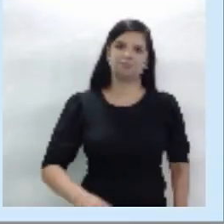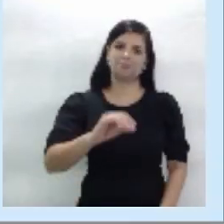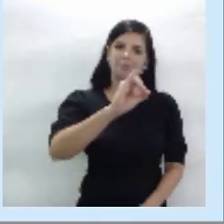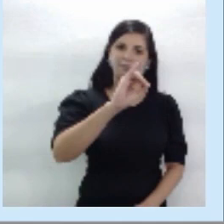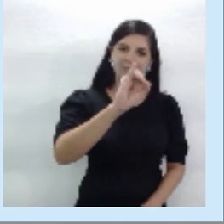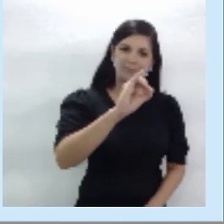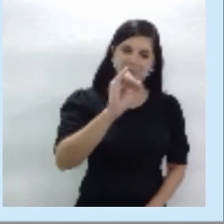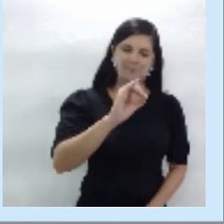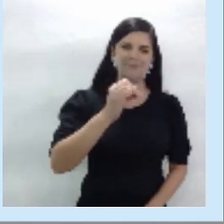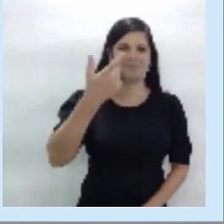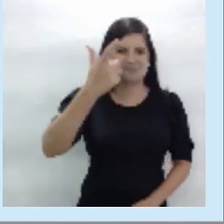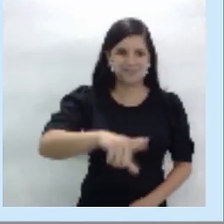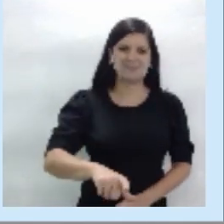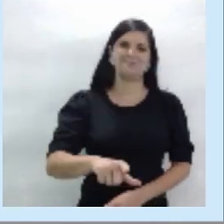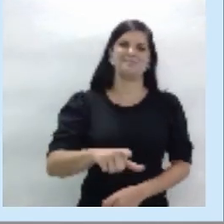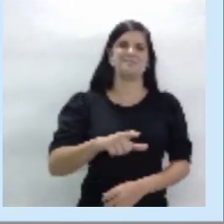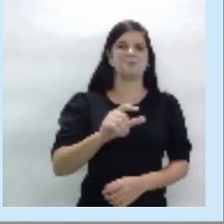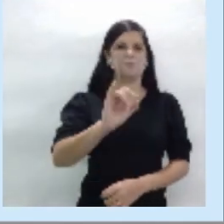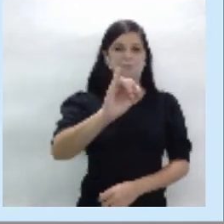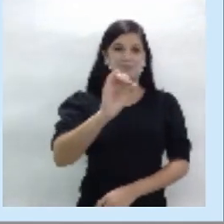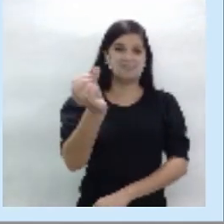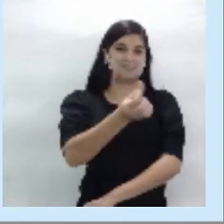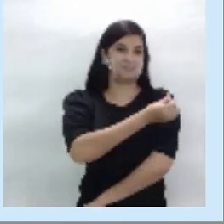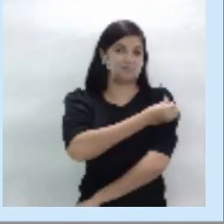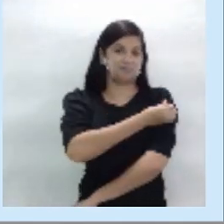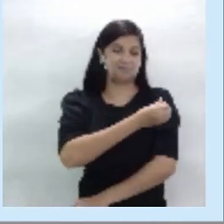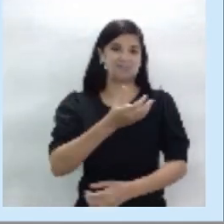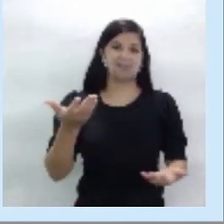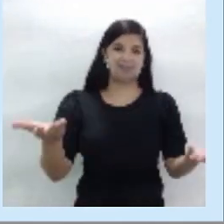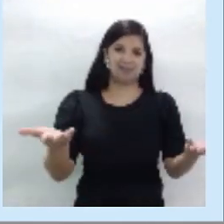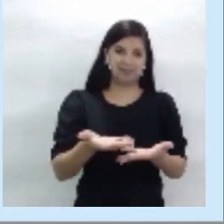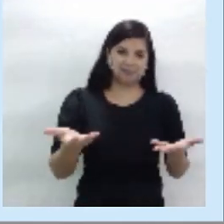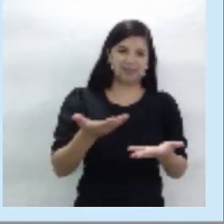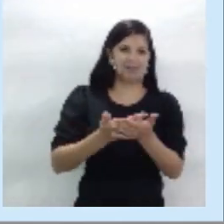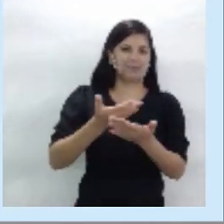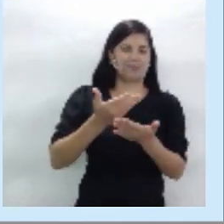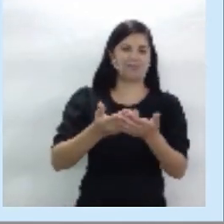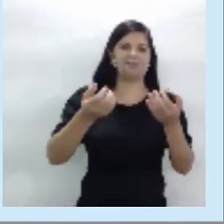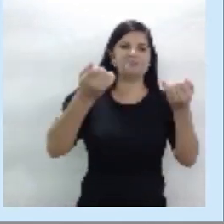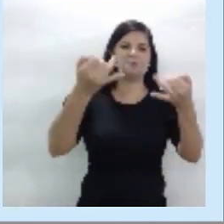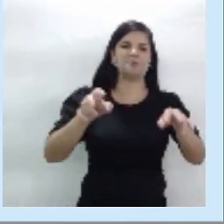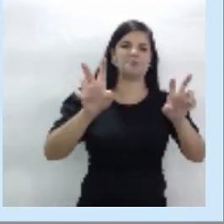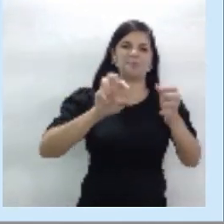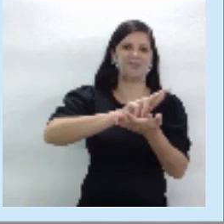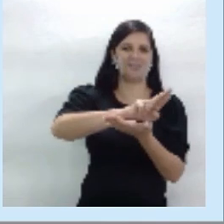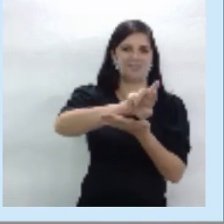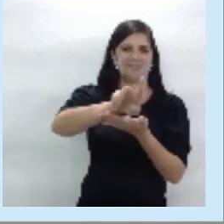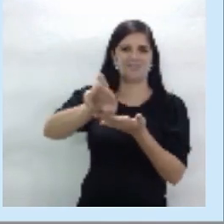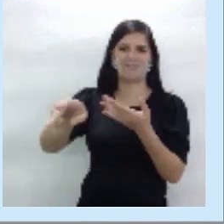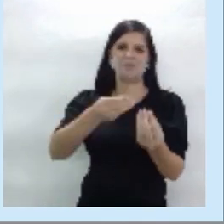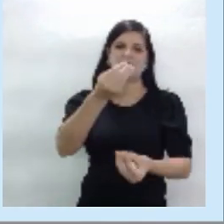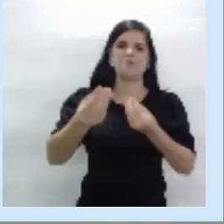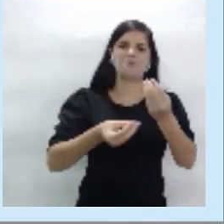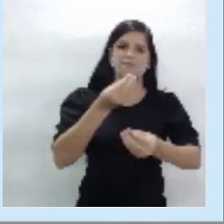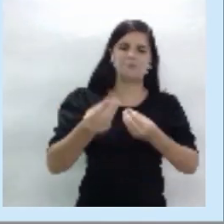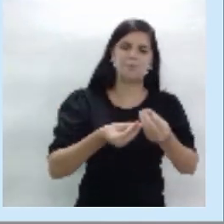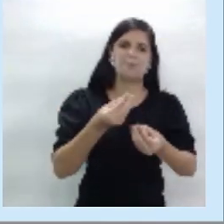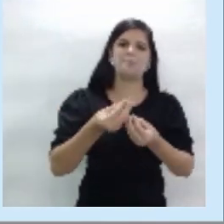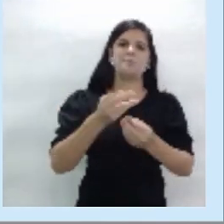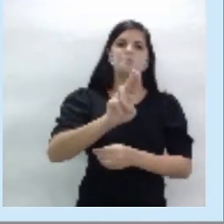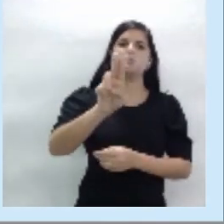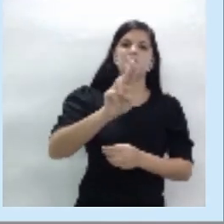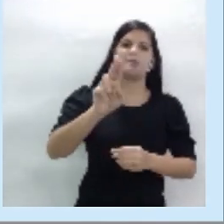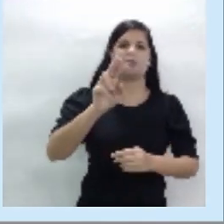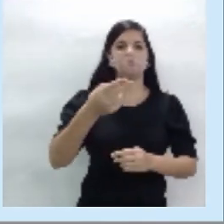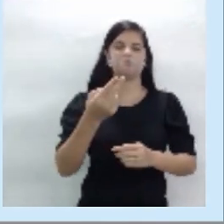Olá, gente, mais uma vez. Olá, sexto ano. A aula de hoje a gente vai falar um pouquinho sobre as diferentes formas, né, de se utilizar os